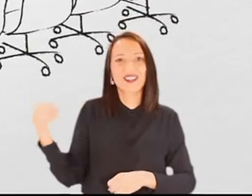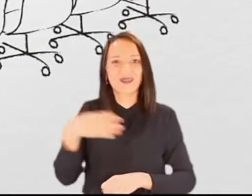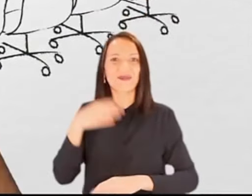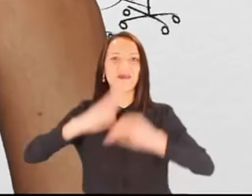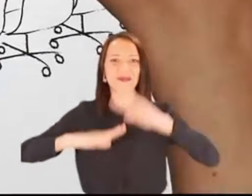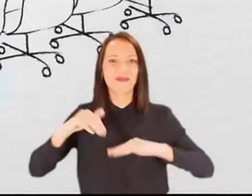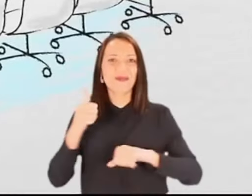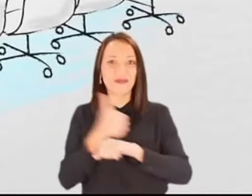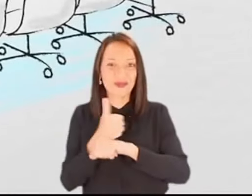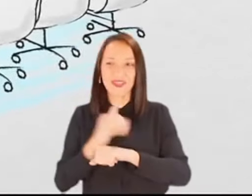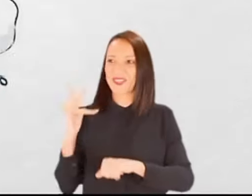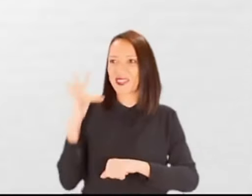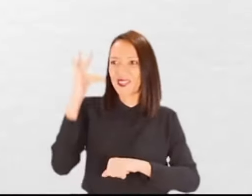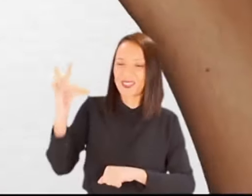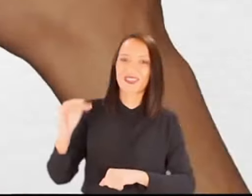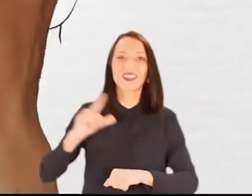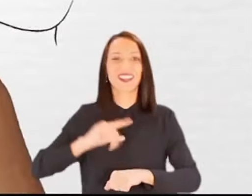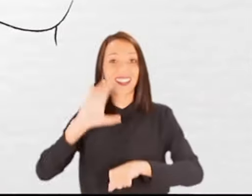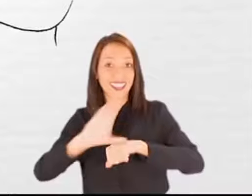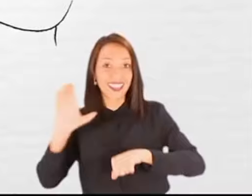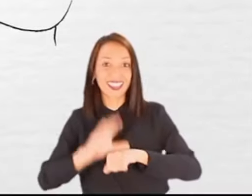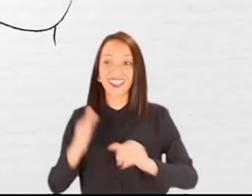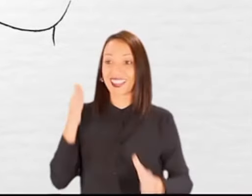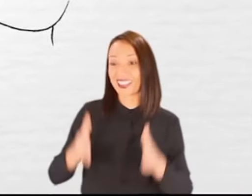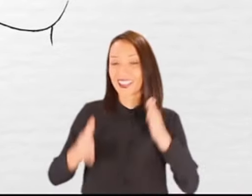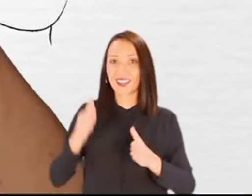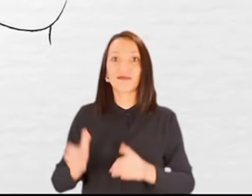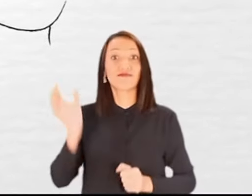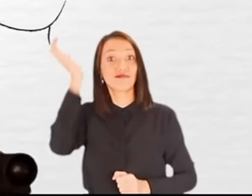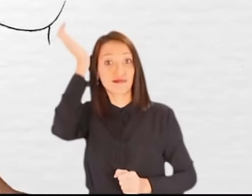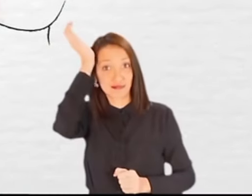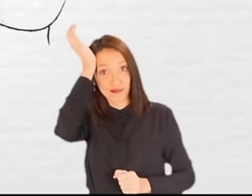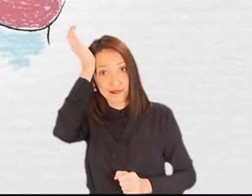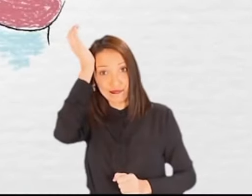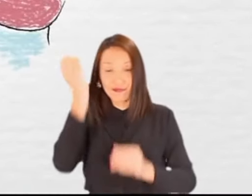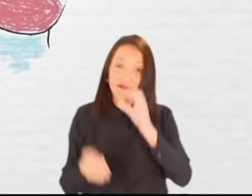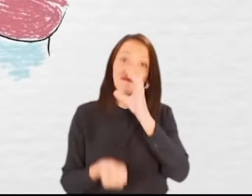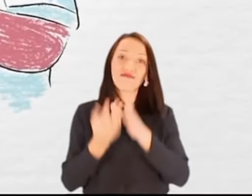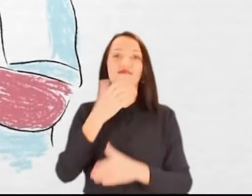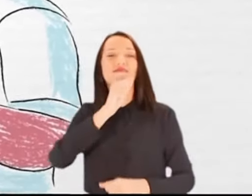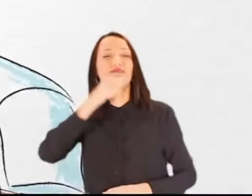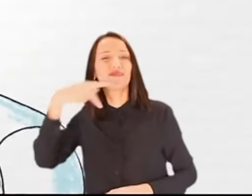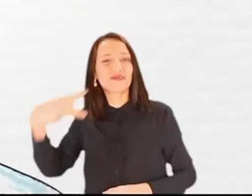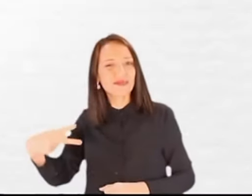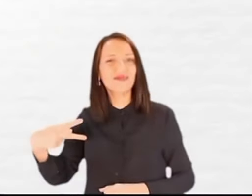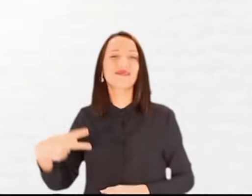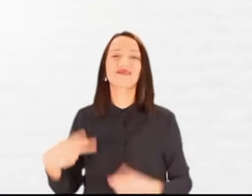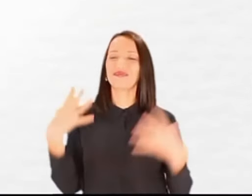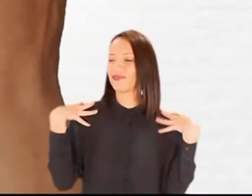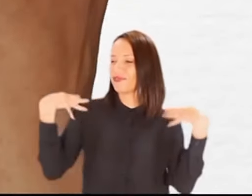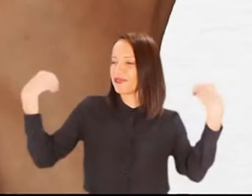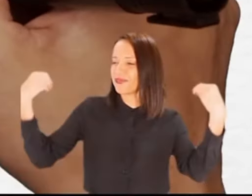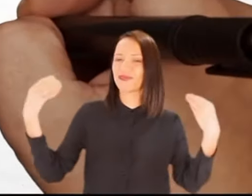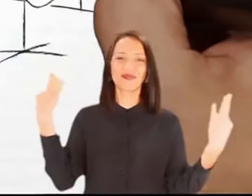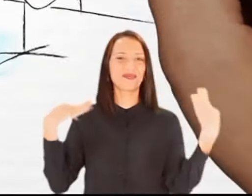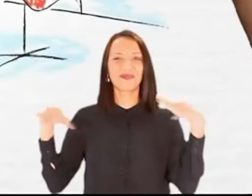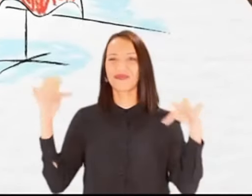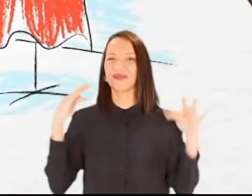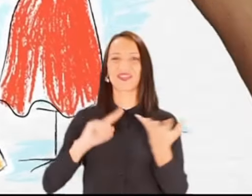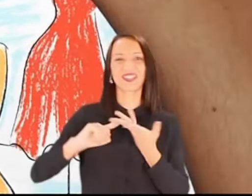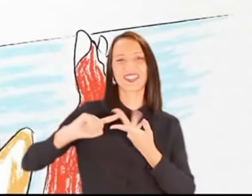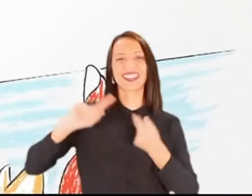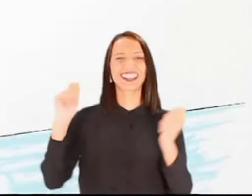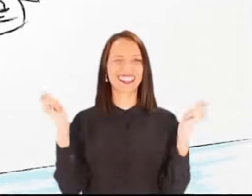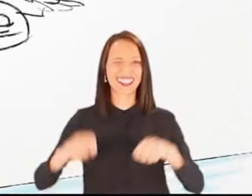anos para as novas profissões do futuro. Com cursos de robótica, inteligência artificial, criação de aplicativos,